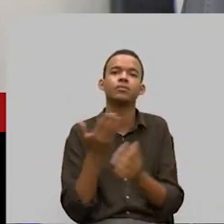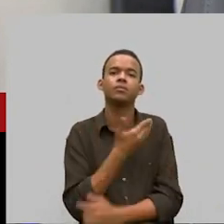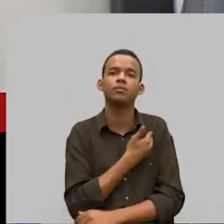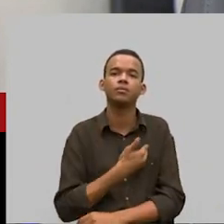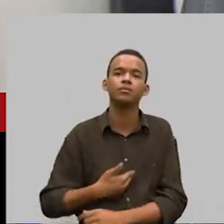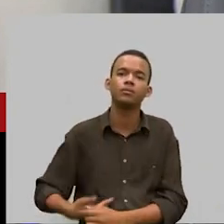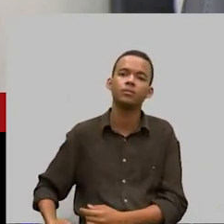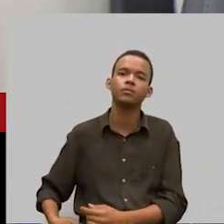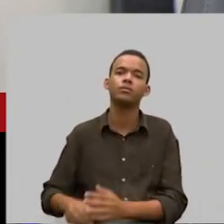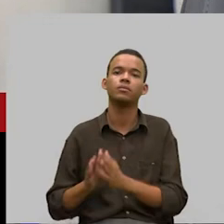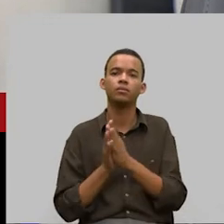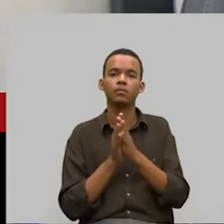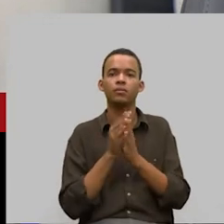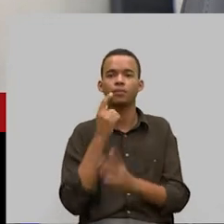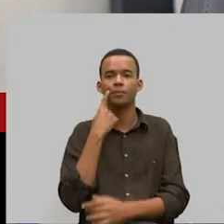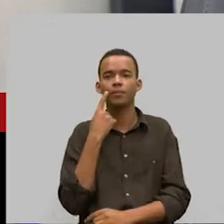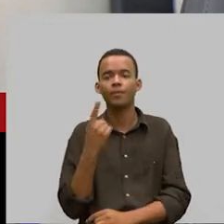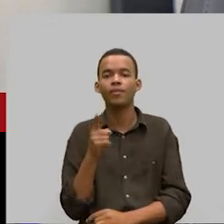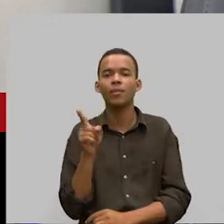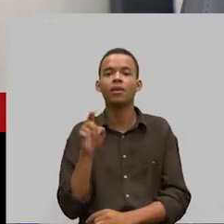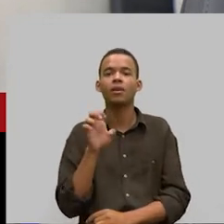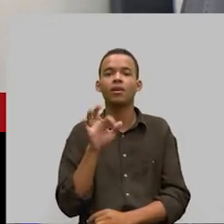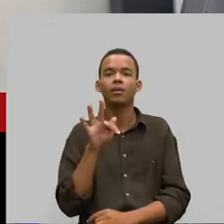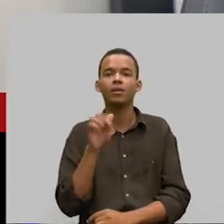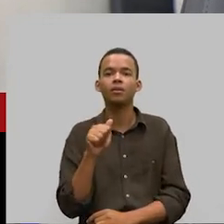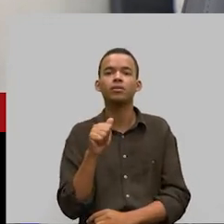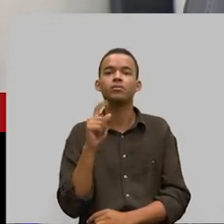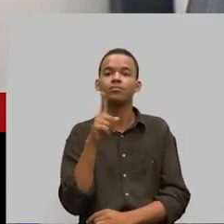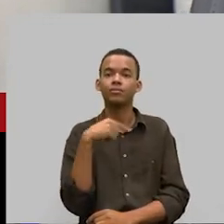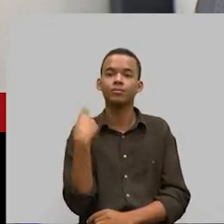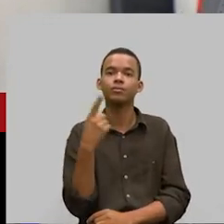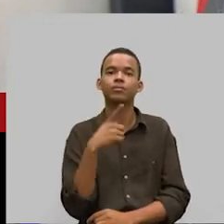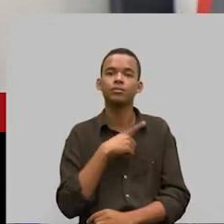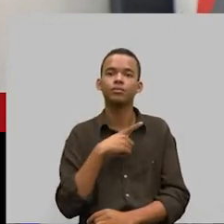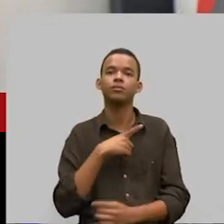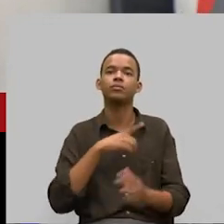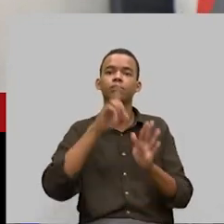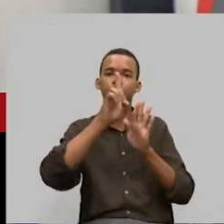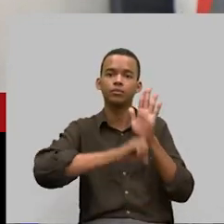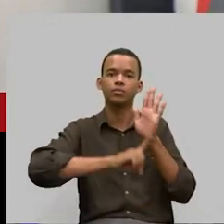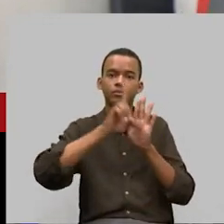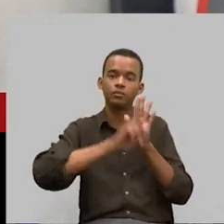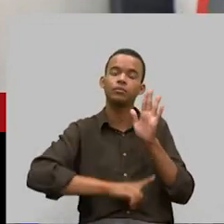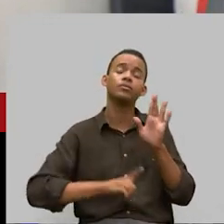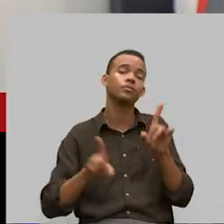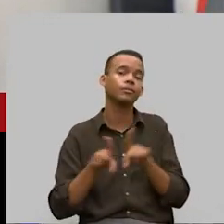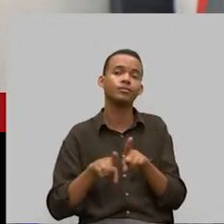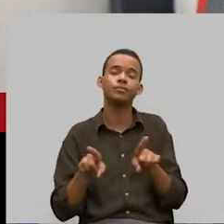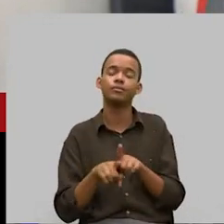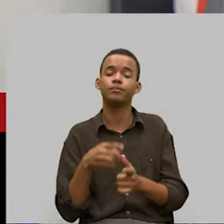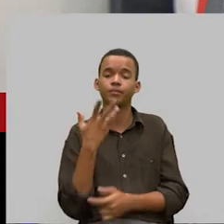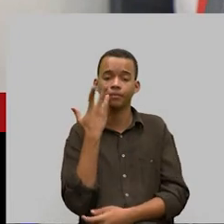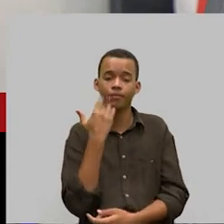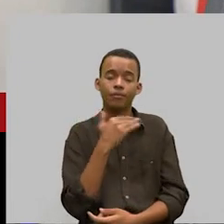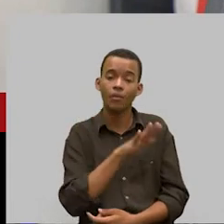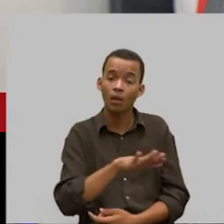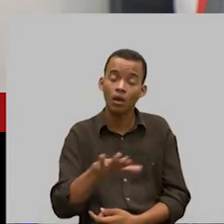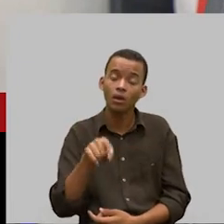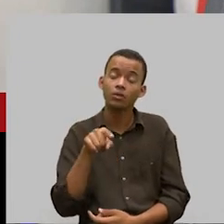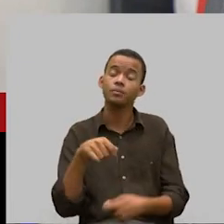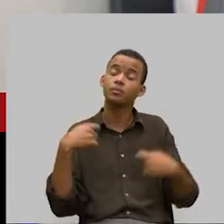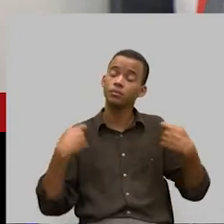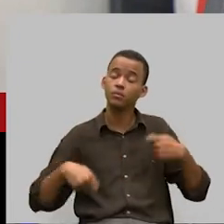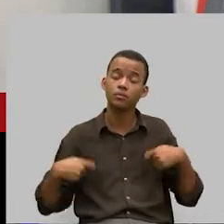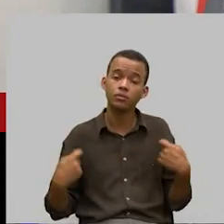olhe para efas Todos nós temos direitos também esses meninos precisam